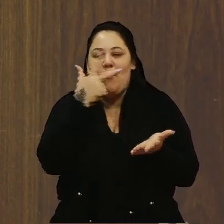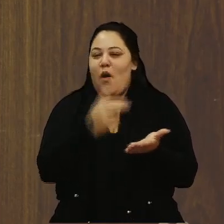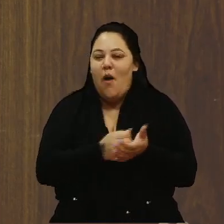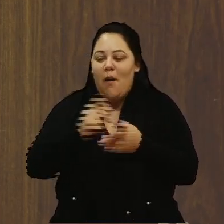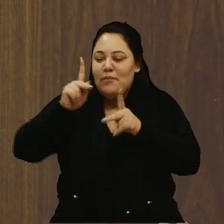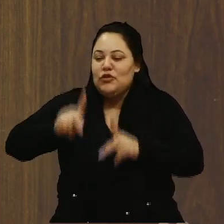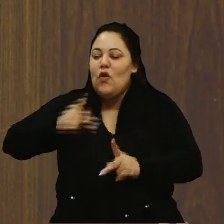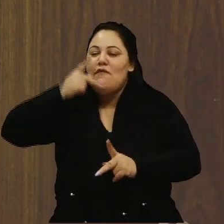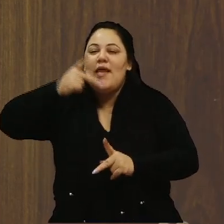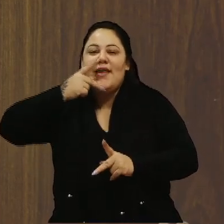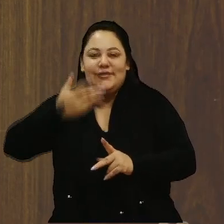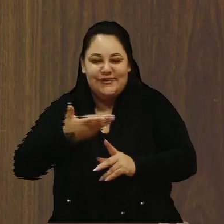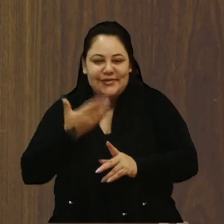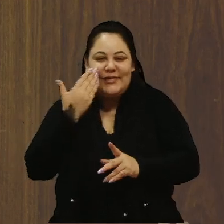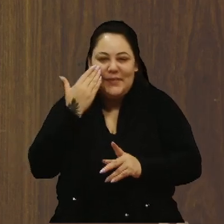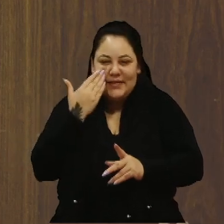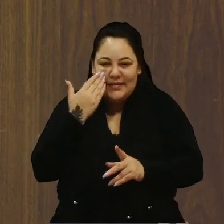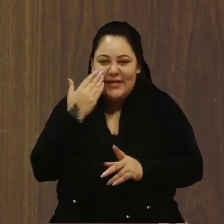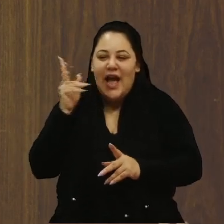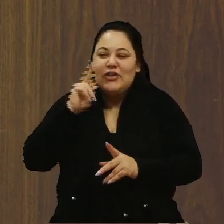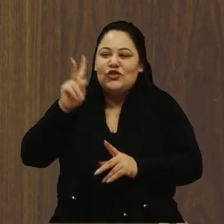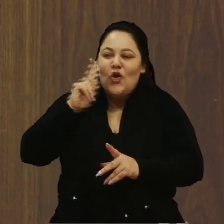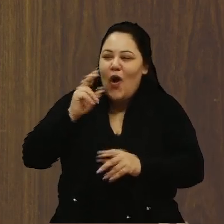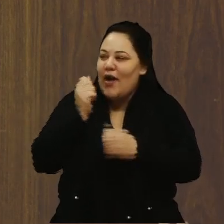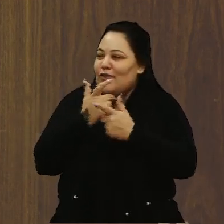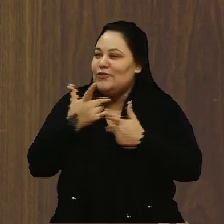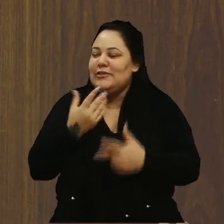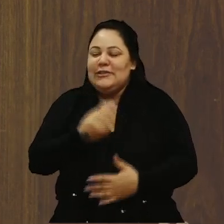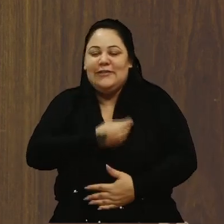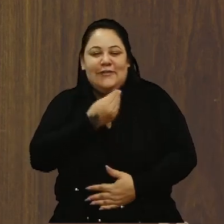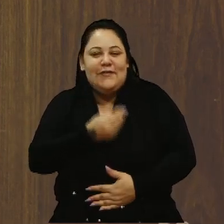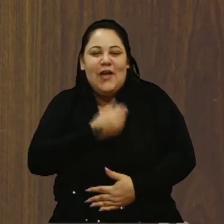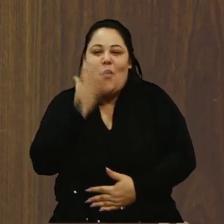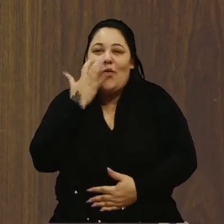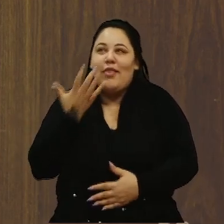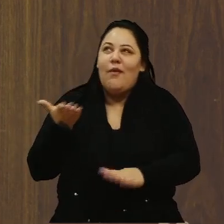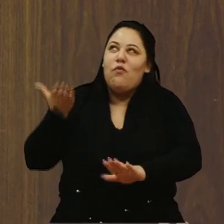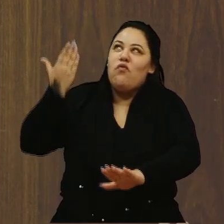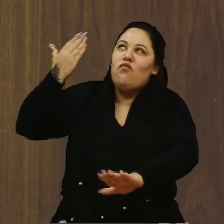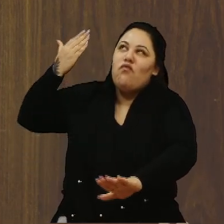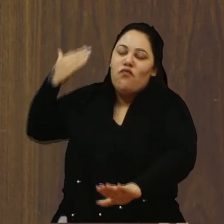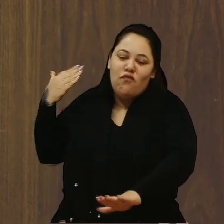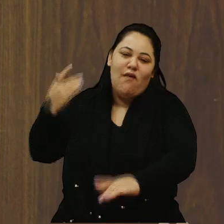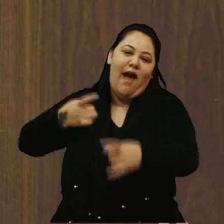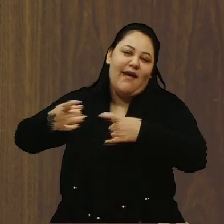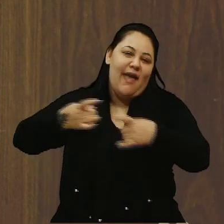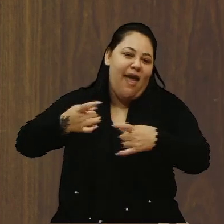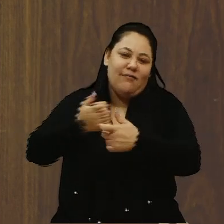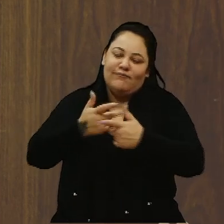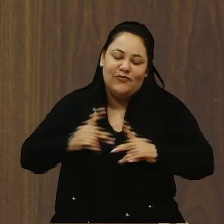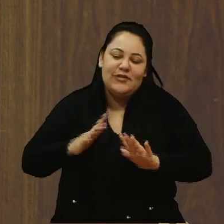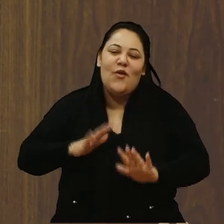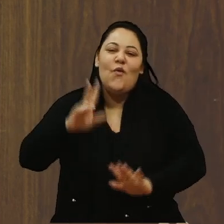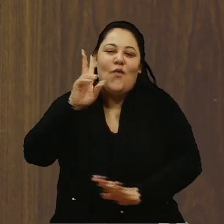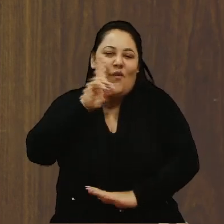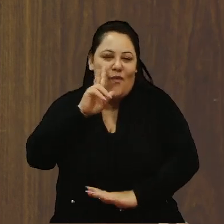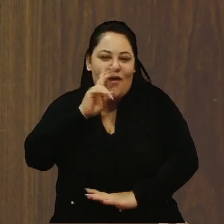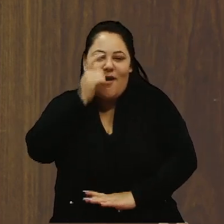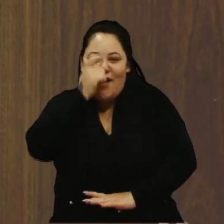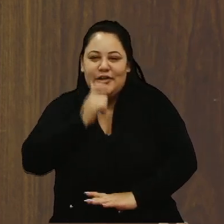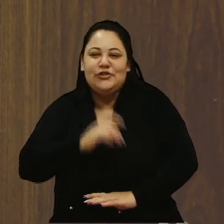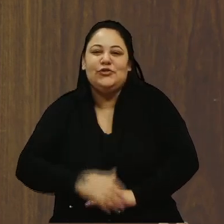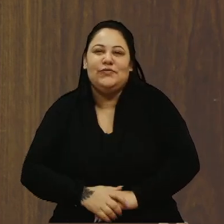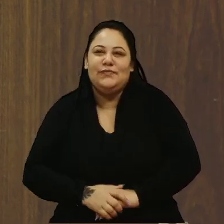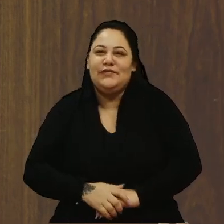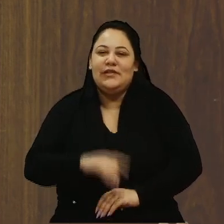o próprio, né, falando as coisas que viveram. Então, eu acho que é uma memória, não é mais